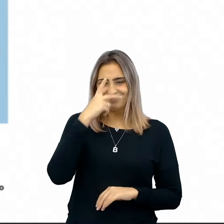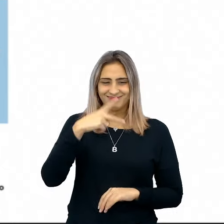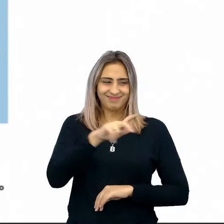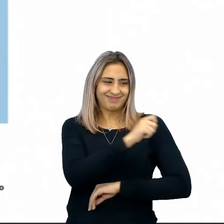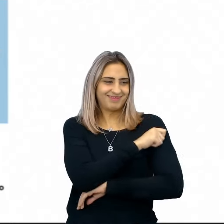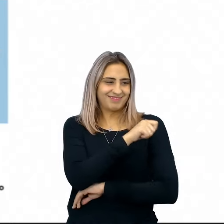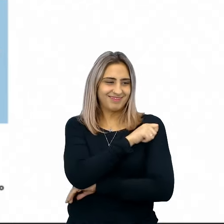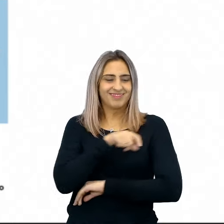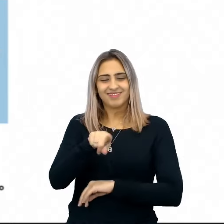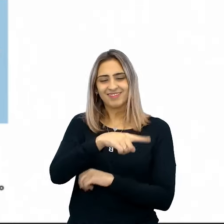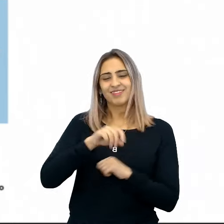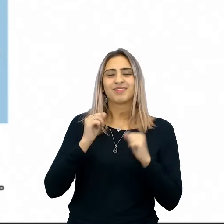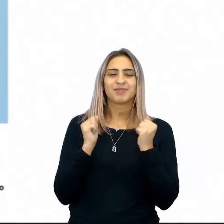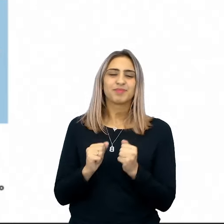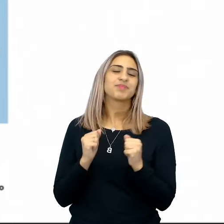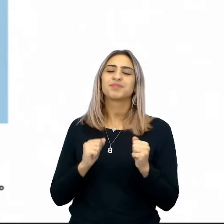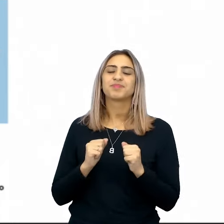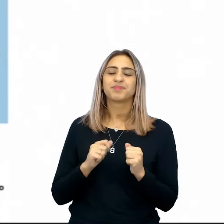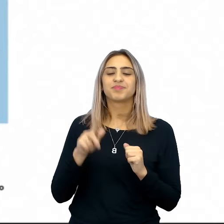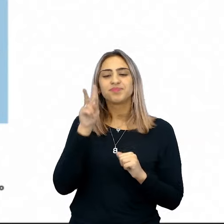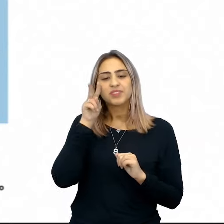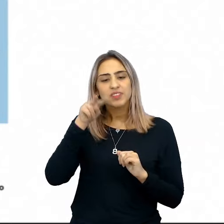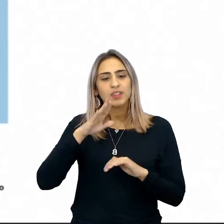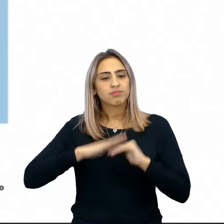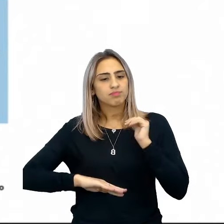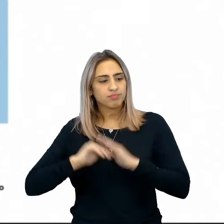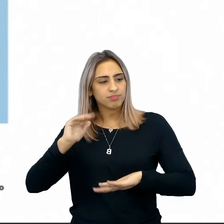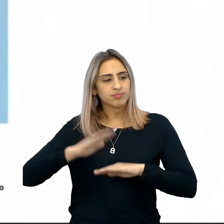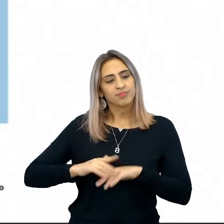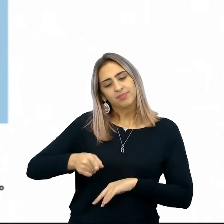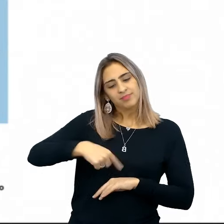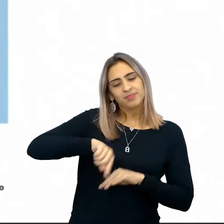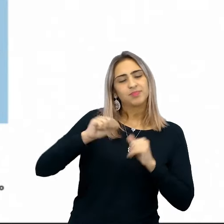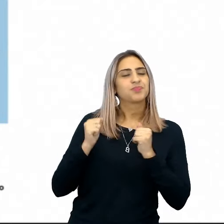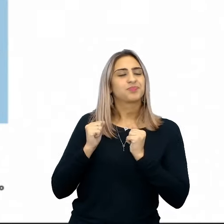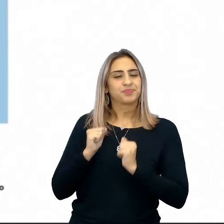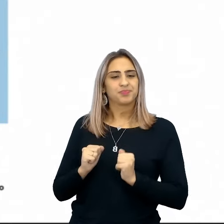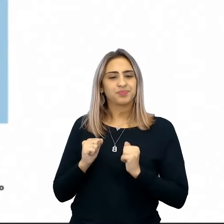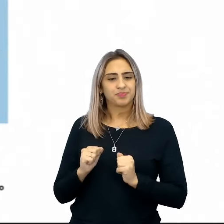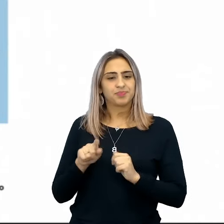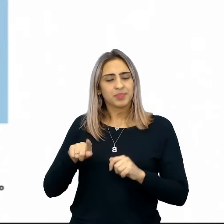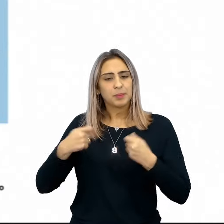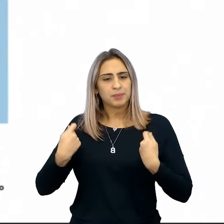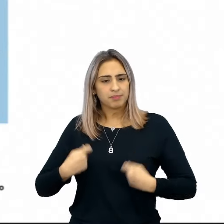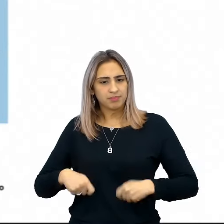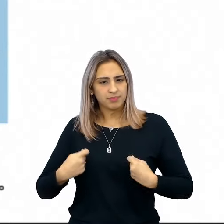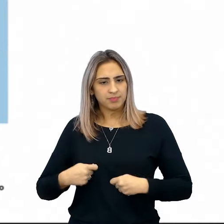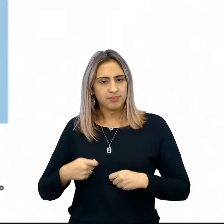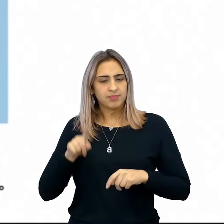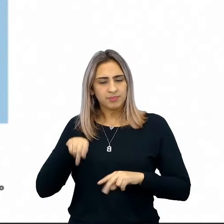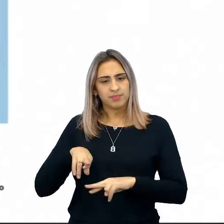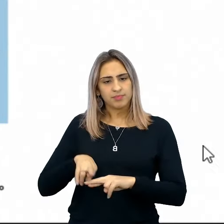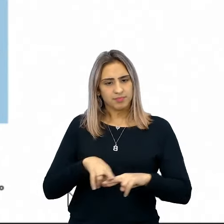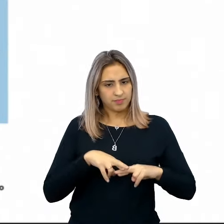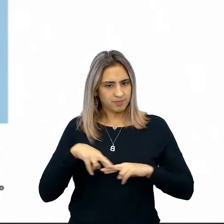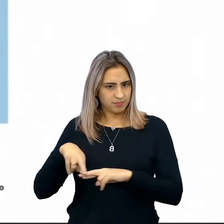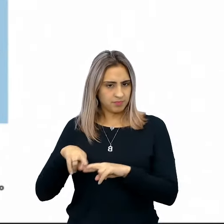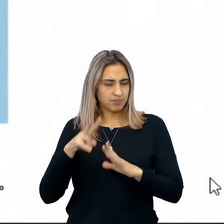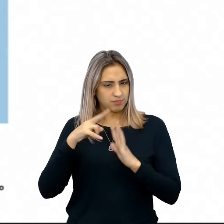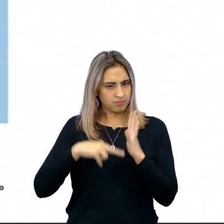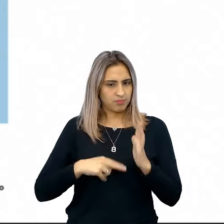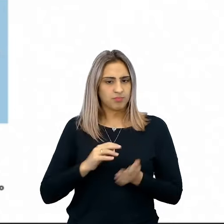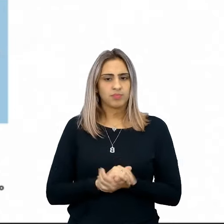e com isso você poderá levantar as habilidades, né, que eles precisam, que precisa ser retomada.